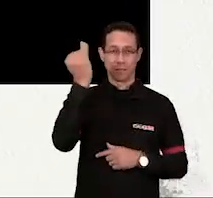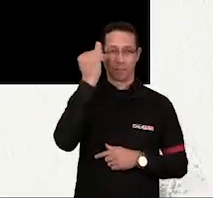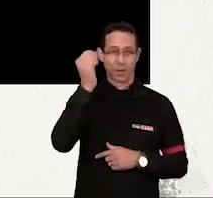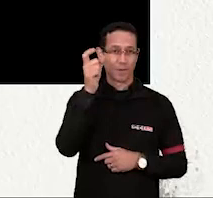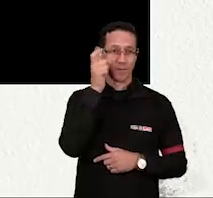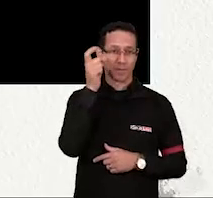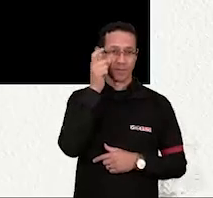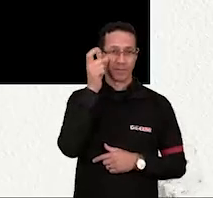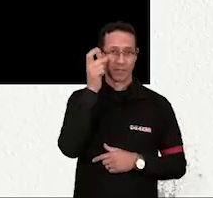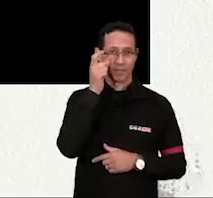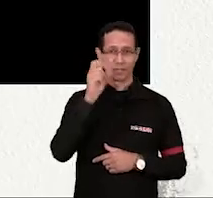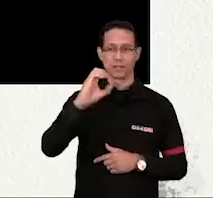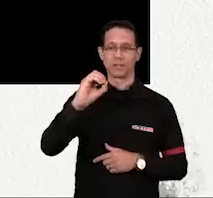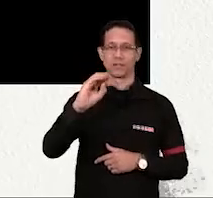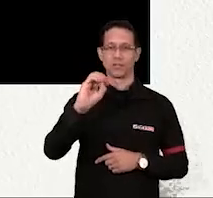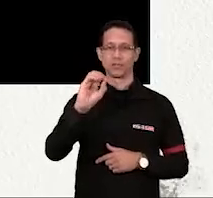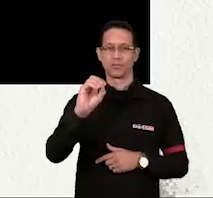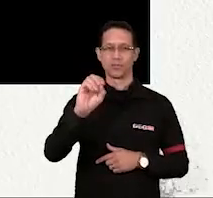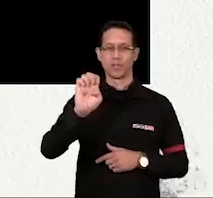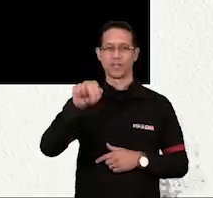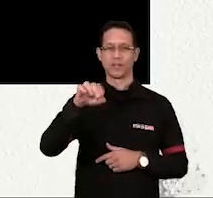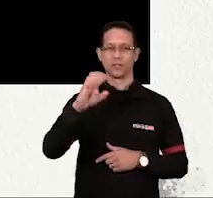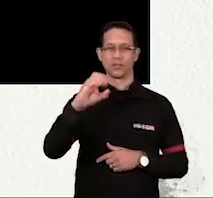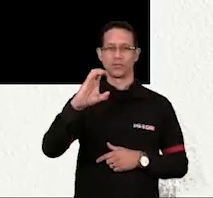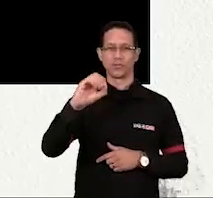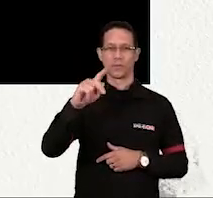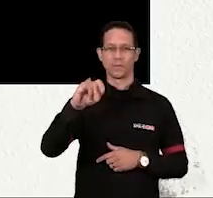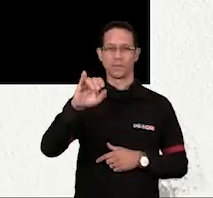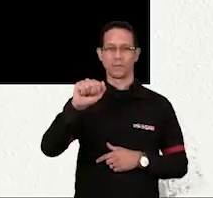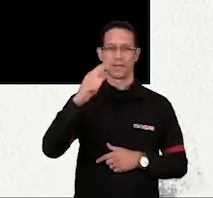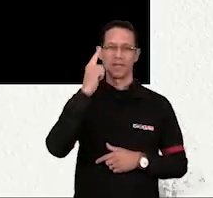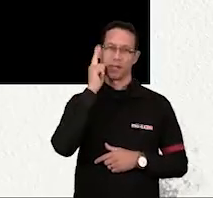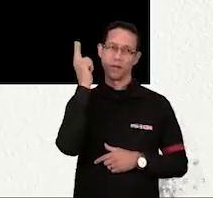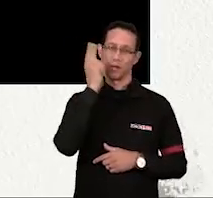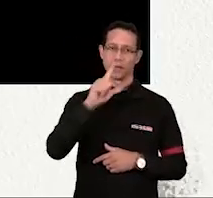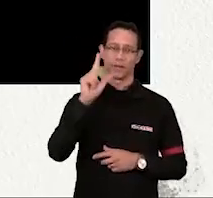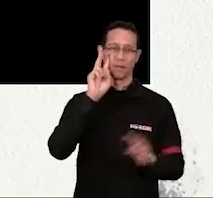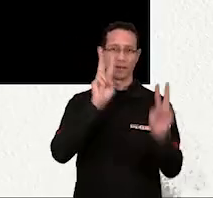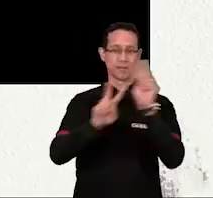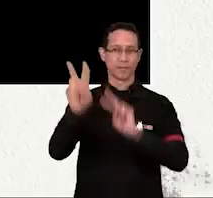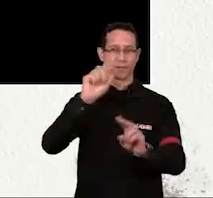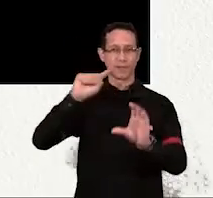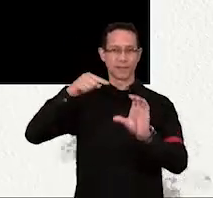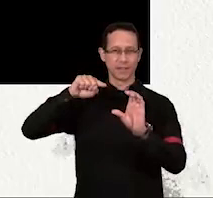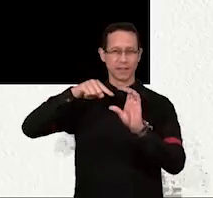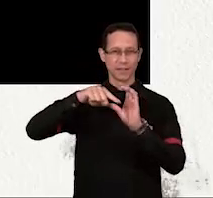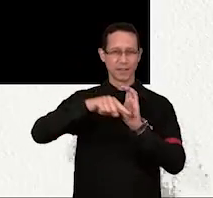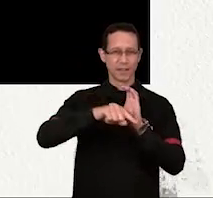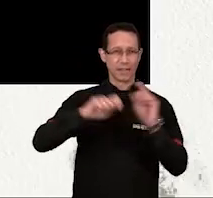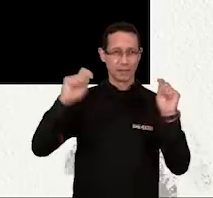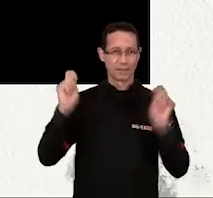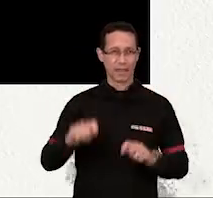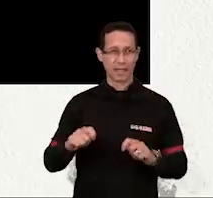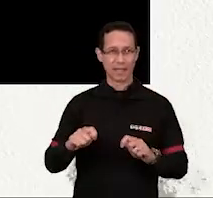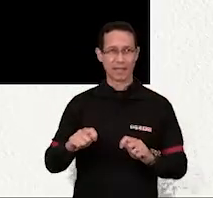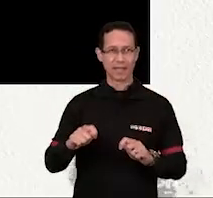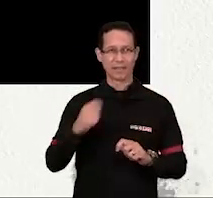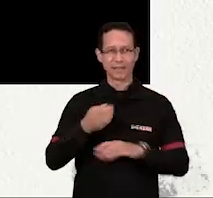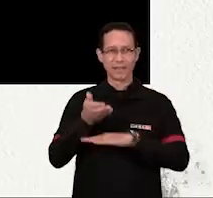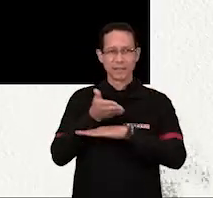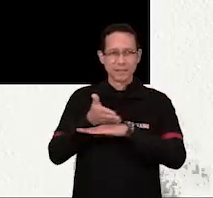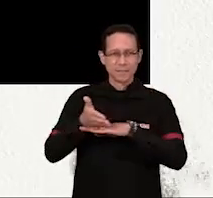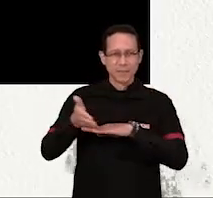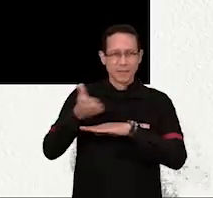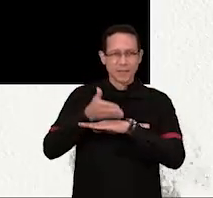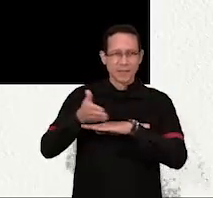visualizado. A otoendoscopia, ela ajuda, né, a ter uma visualização muito melhor do conduto. E a gente vê esses pontinhos esbranquiçados